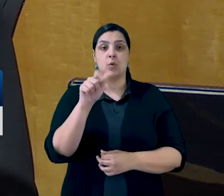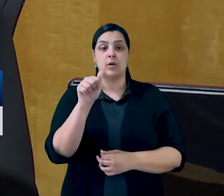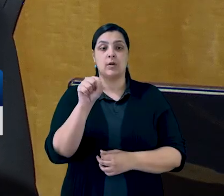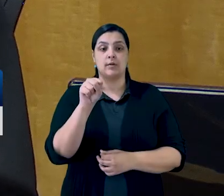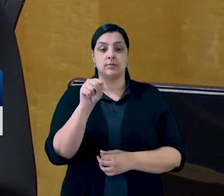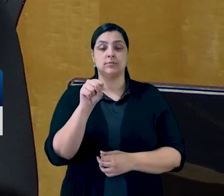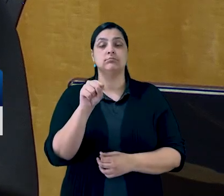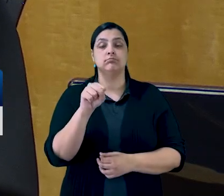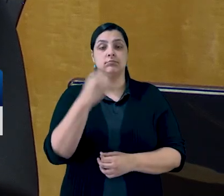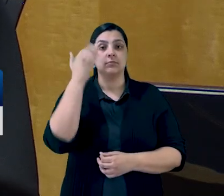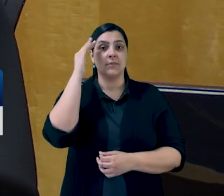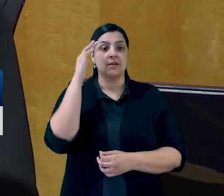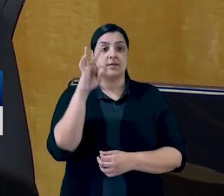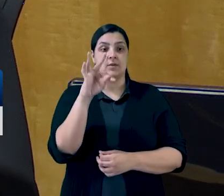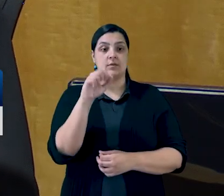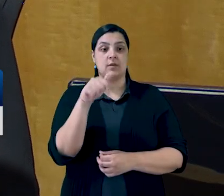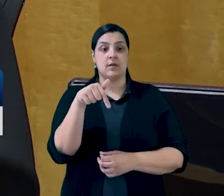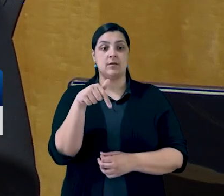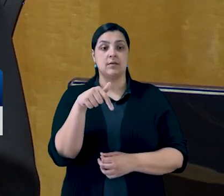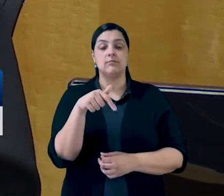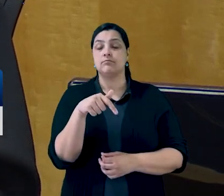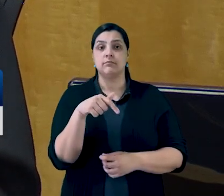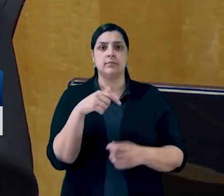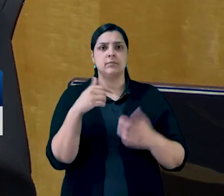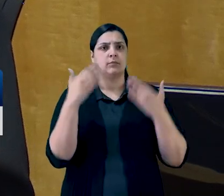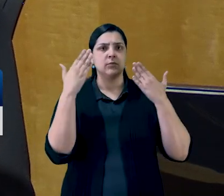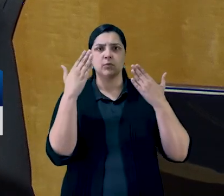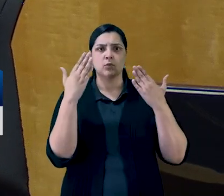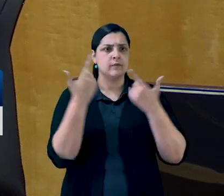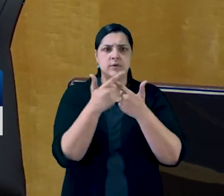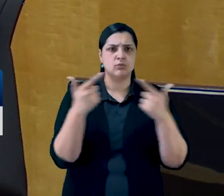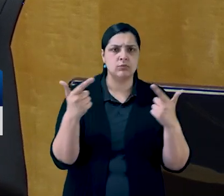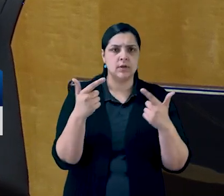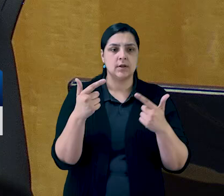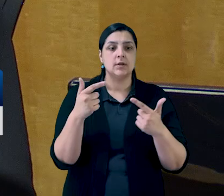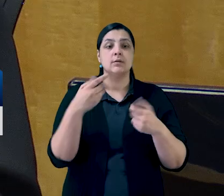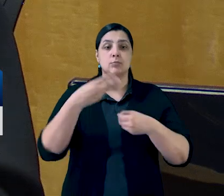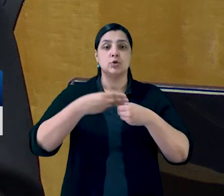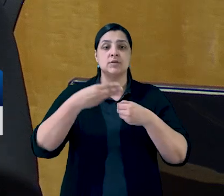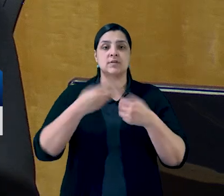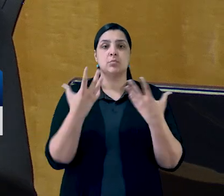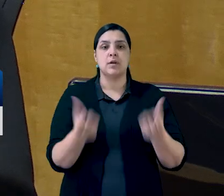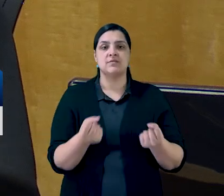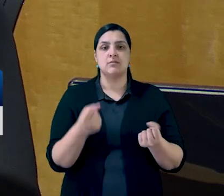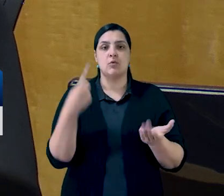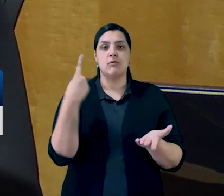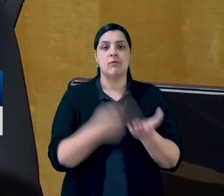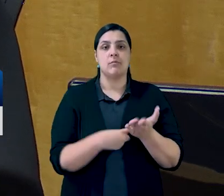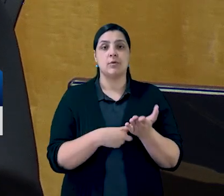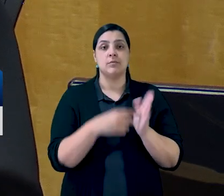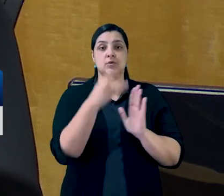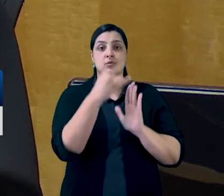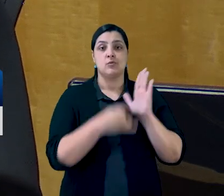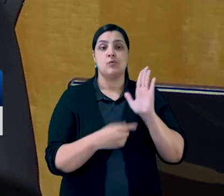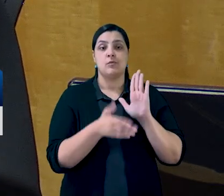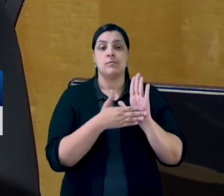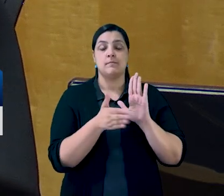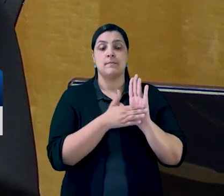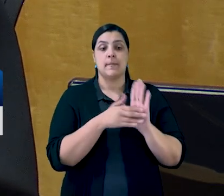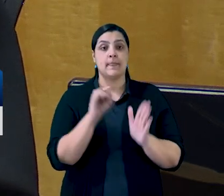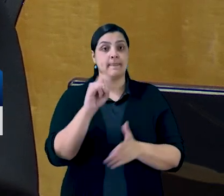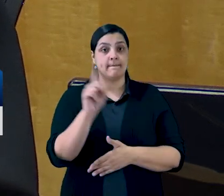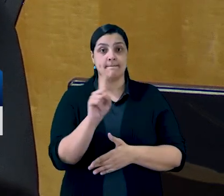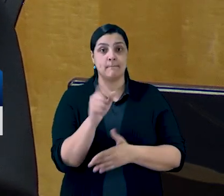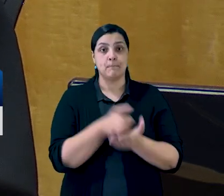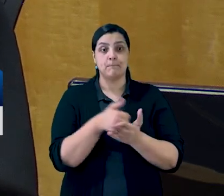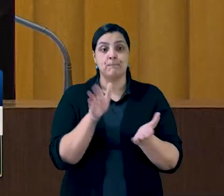Douglas Alencar, entendeu que o TAC não deixa dúvida de que o município assumiu o compromisso previsto no documento, sob